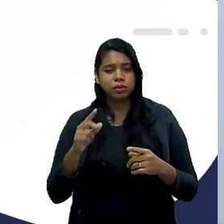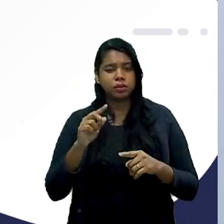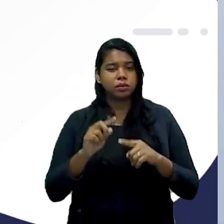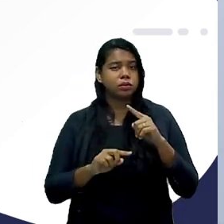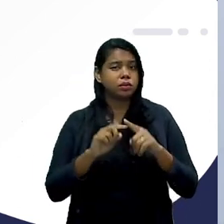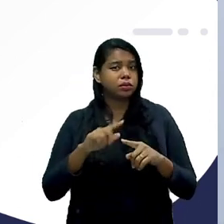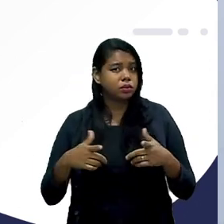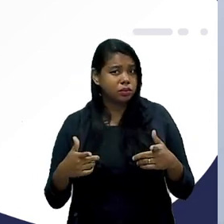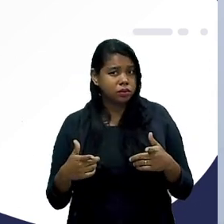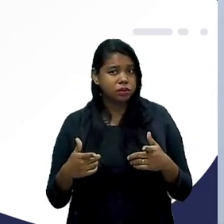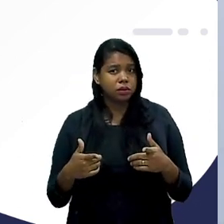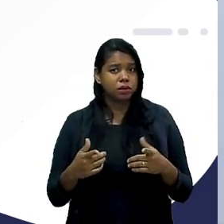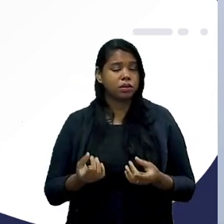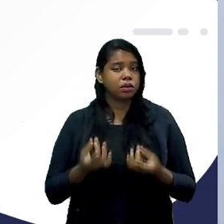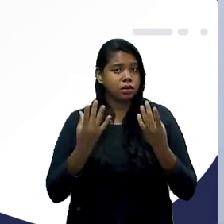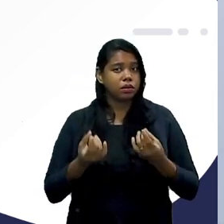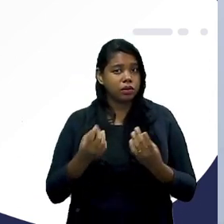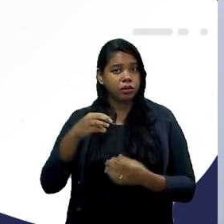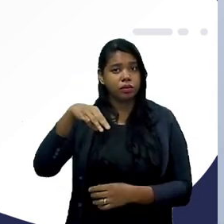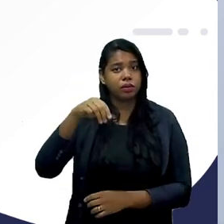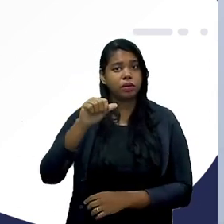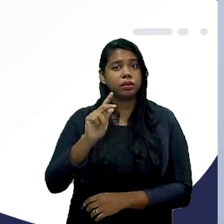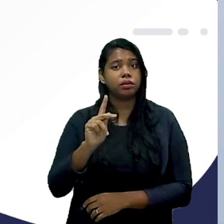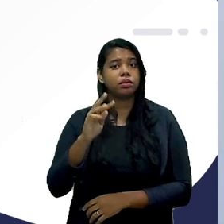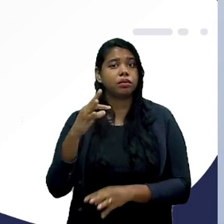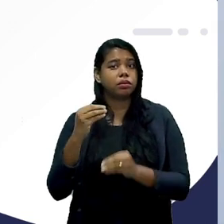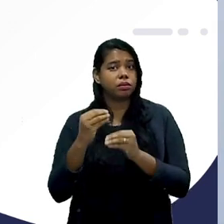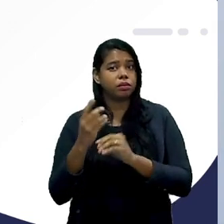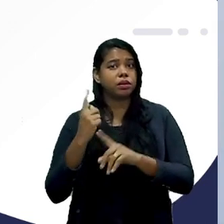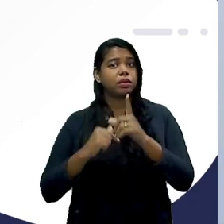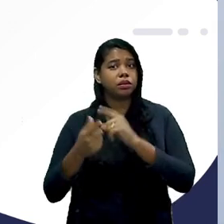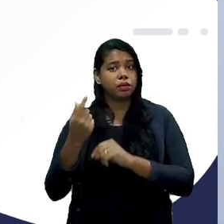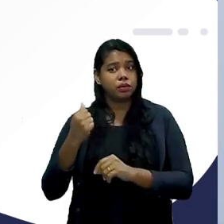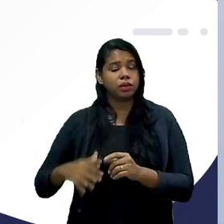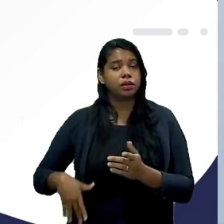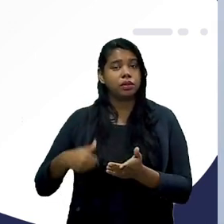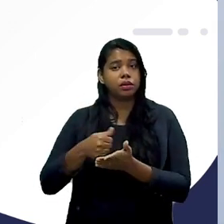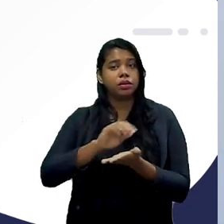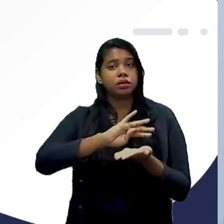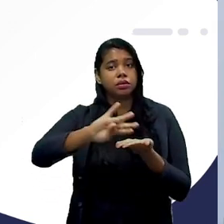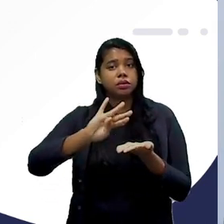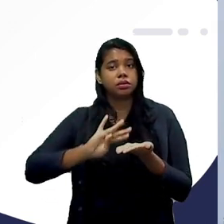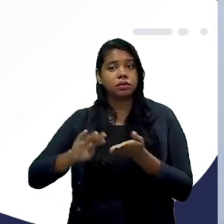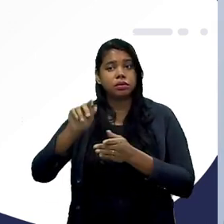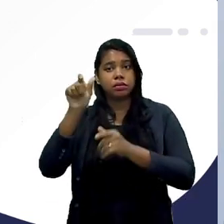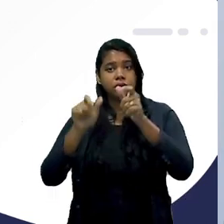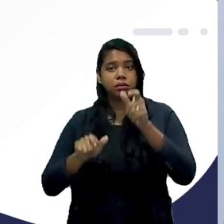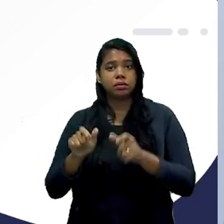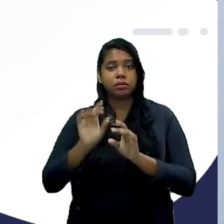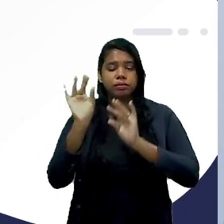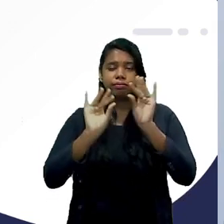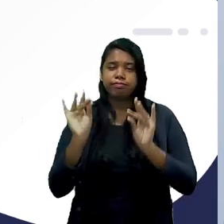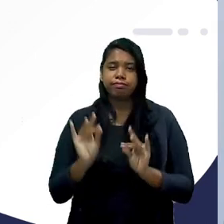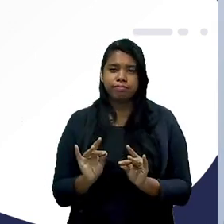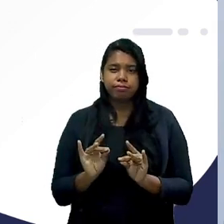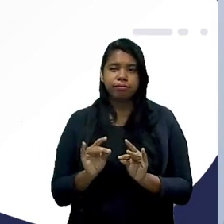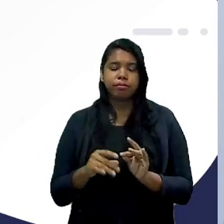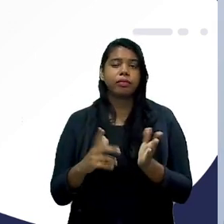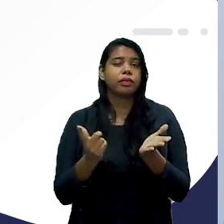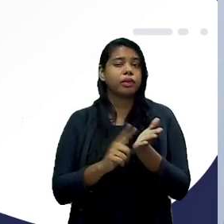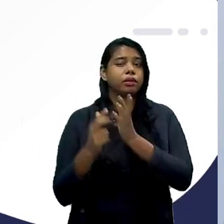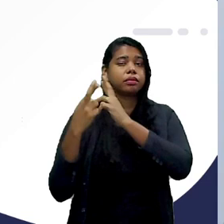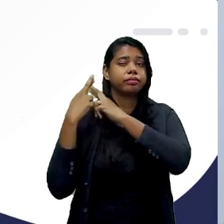materiais, marketing, vendas e finanças e custos. Só que cada área específica dessa tem um papel na empresa. Então